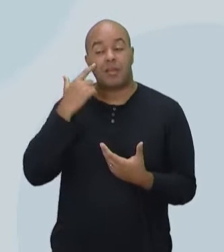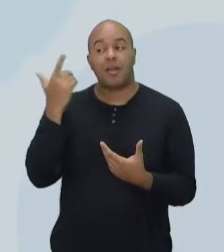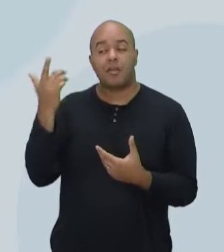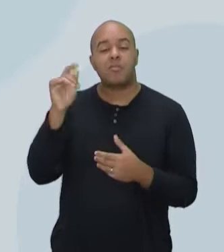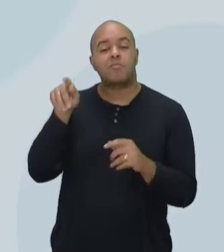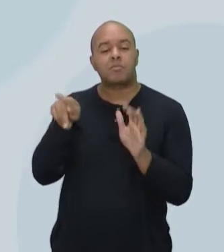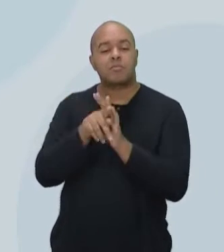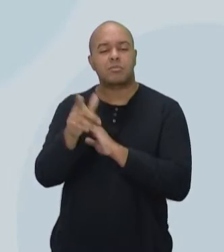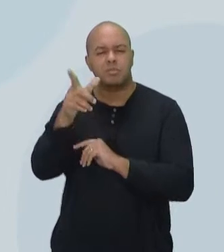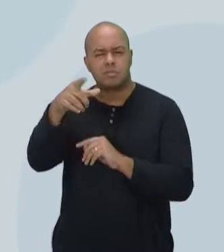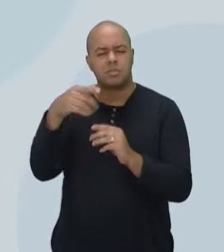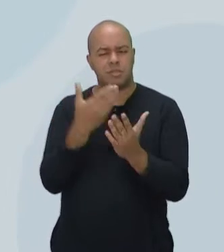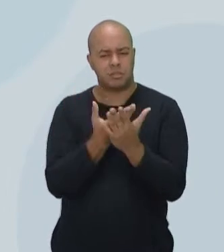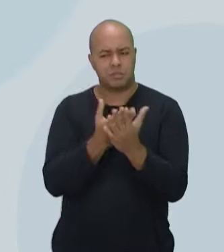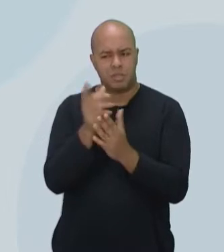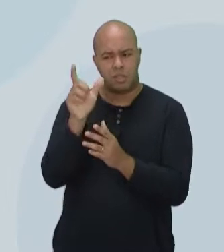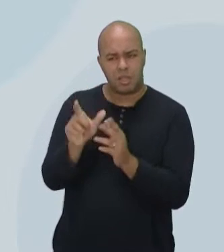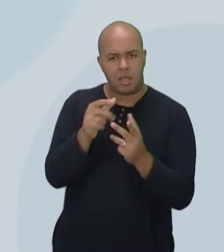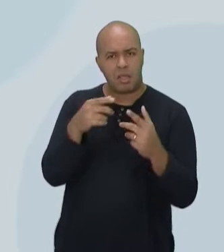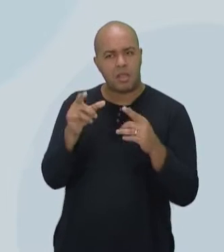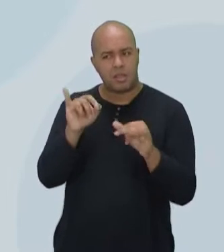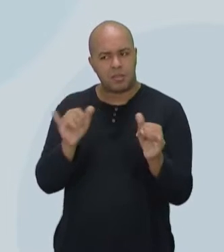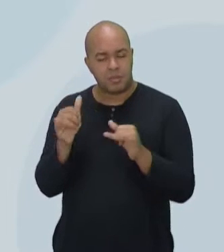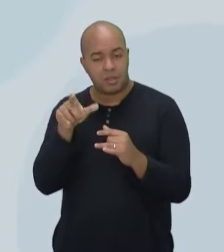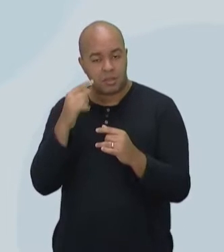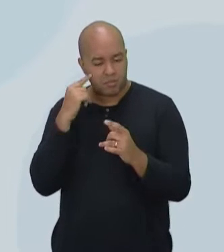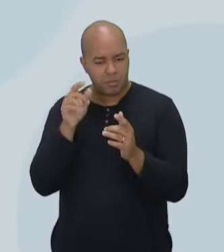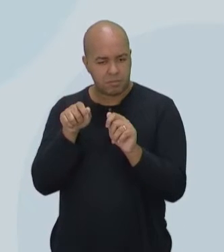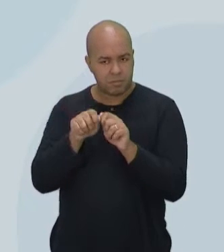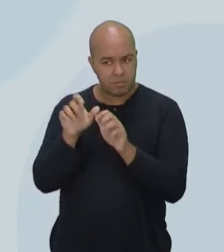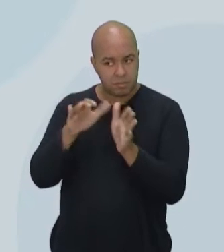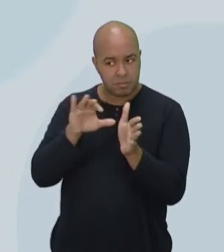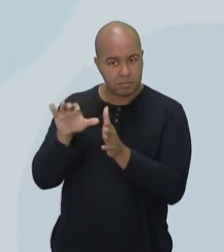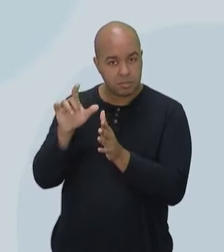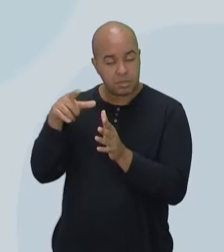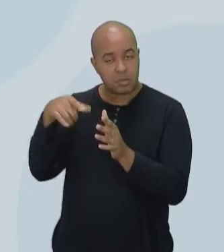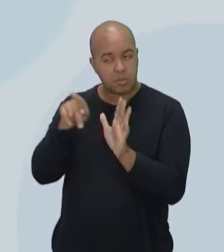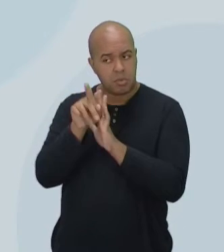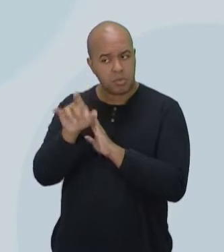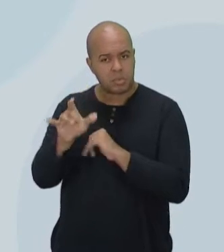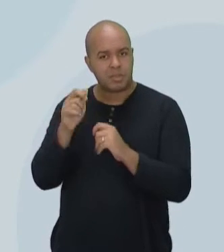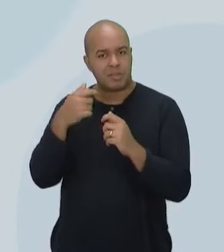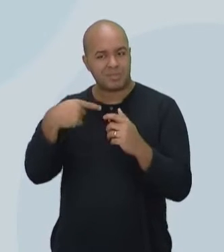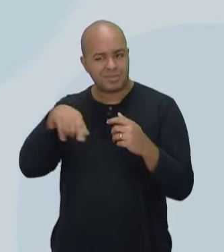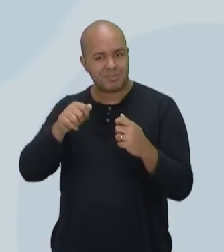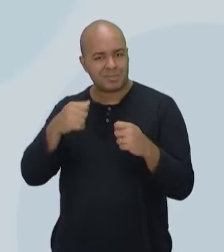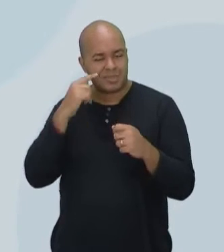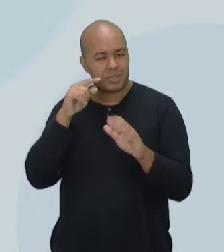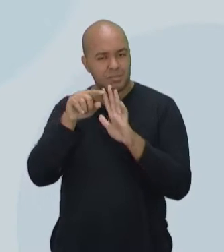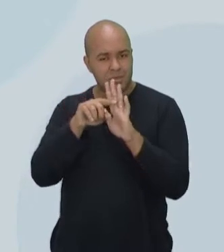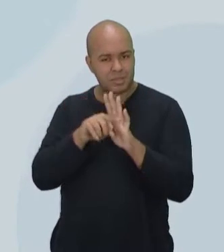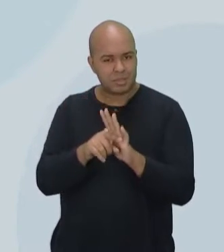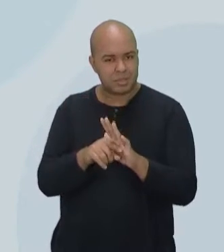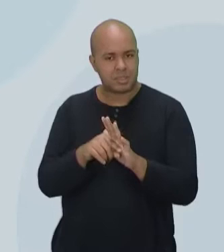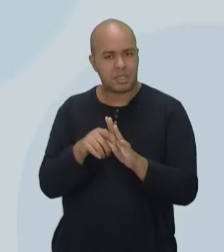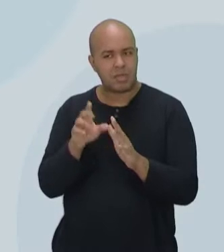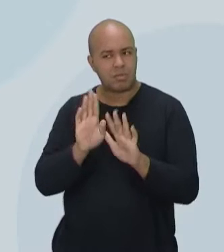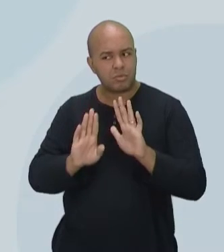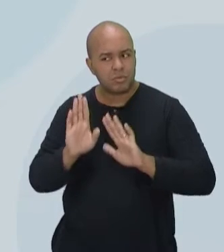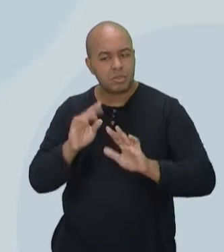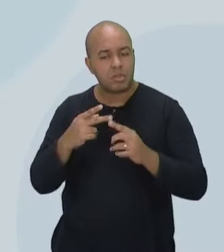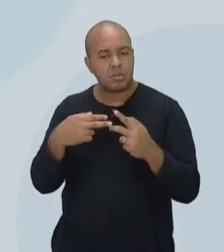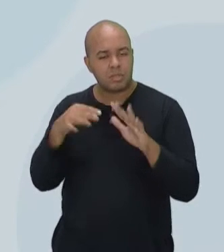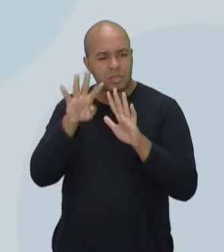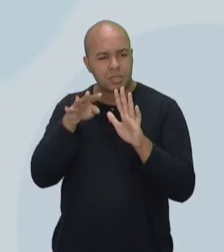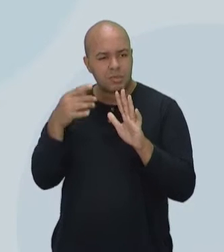Então, para estudar esse elemento aí, estudar essa parte, para isso devemos pesquisar cuidadosamente a